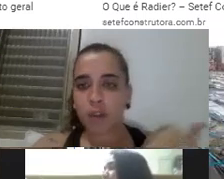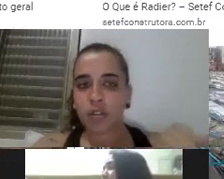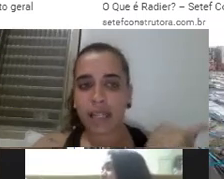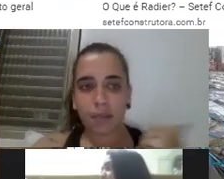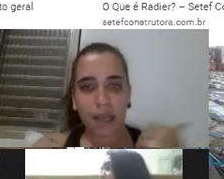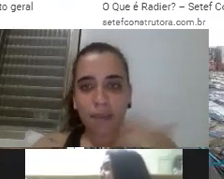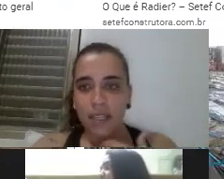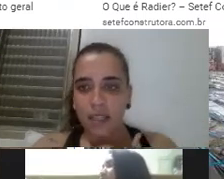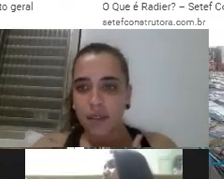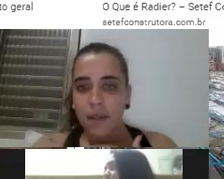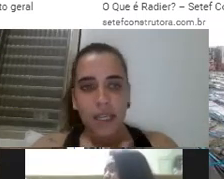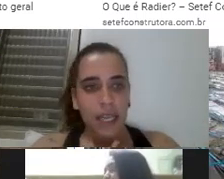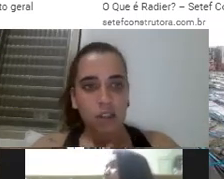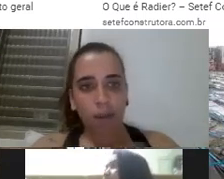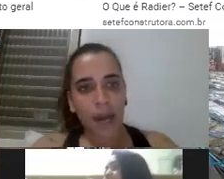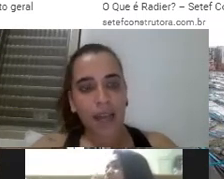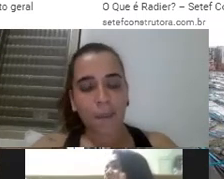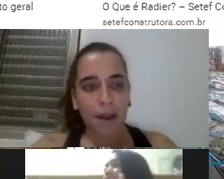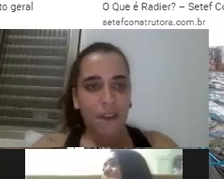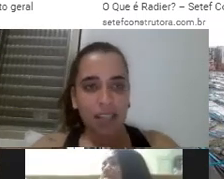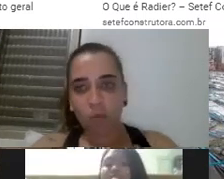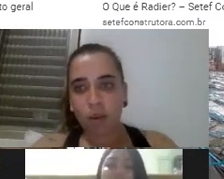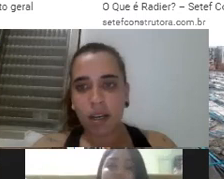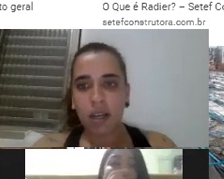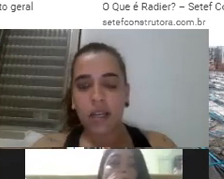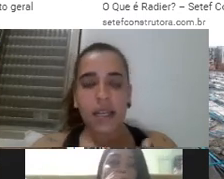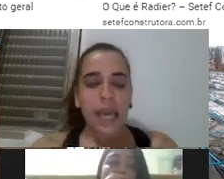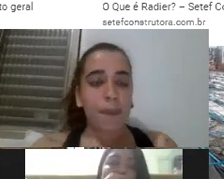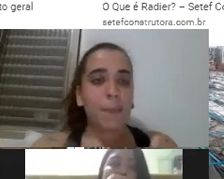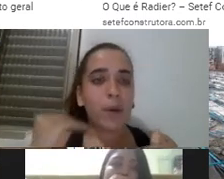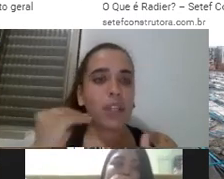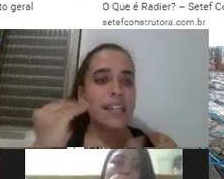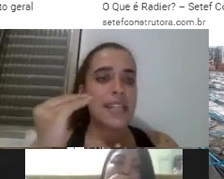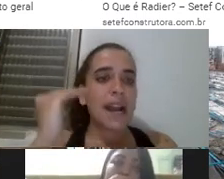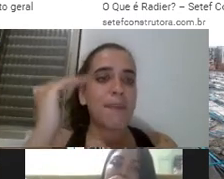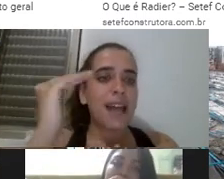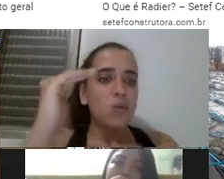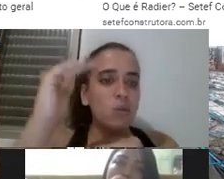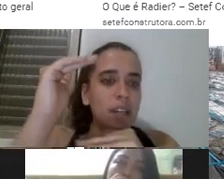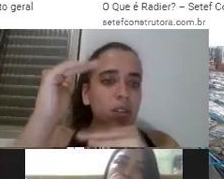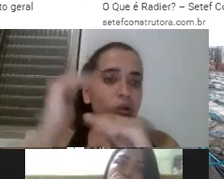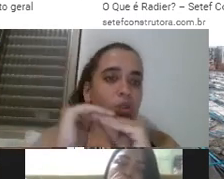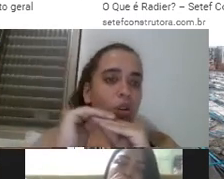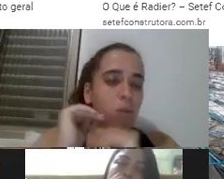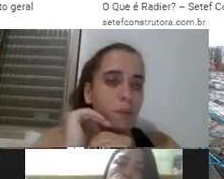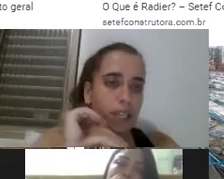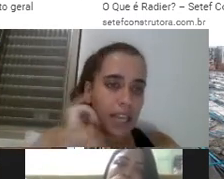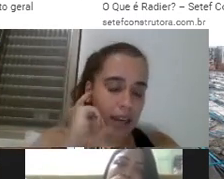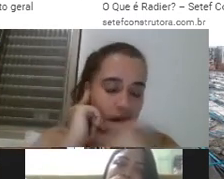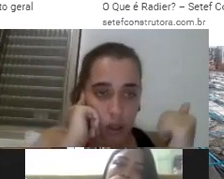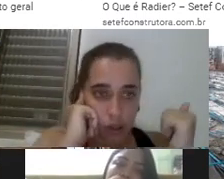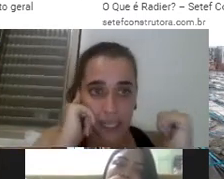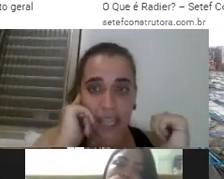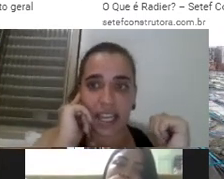gente pode usar também brita, que é só para fazer uma... É para proteger a armadura do solo.